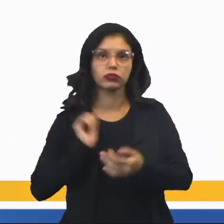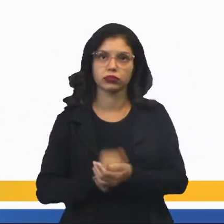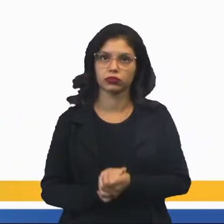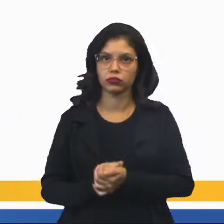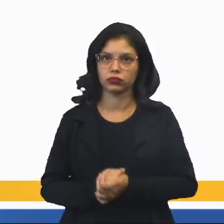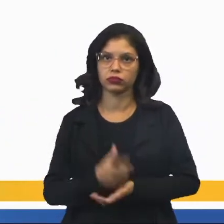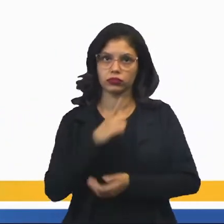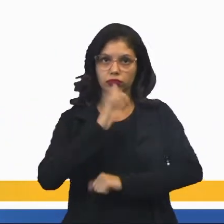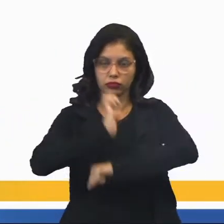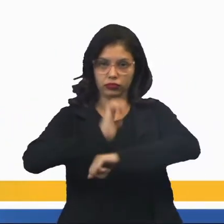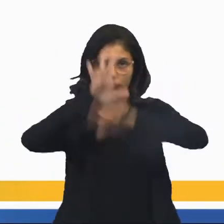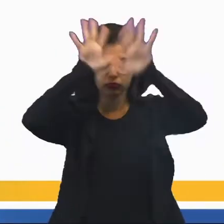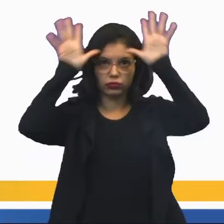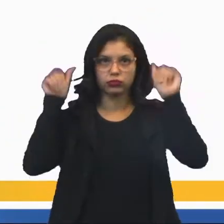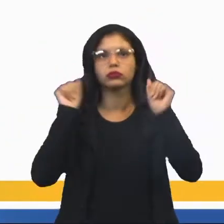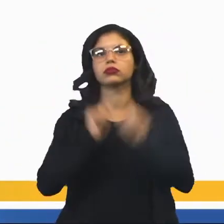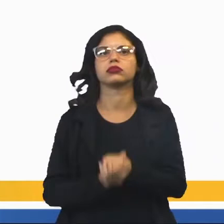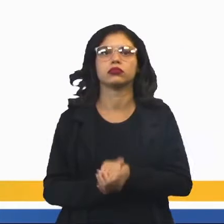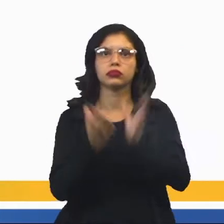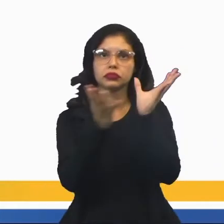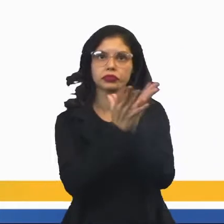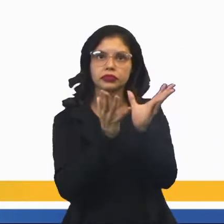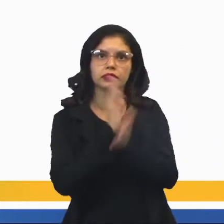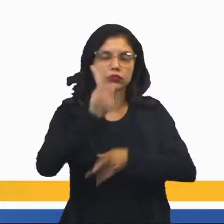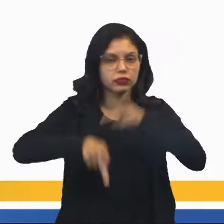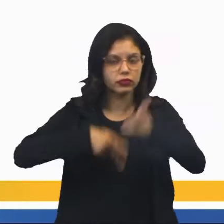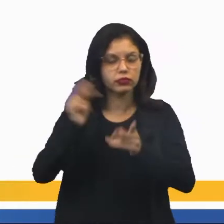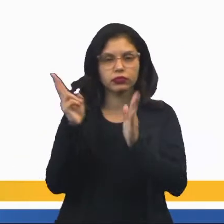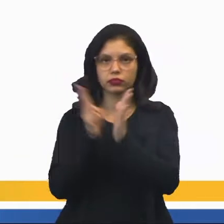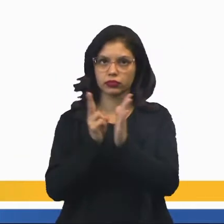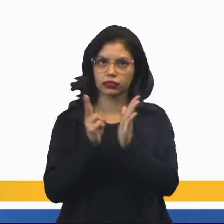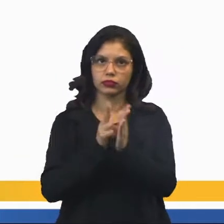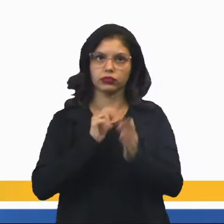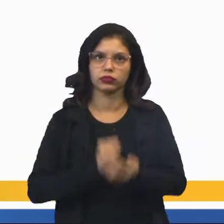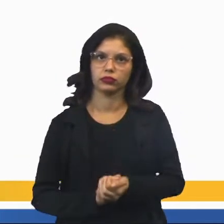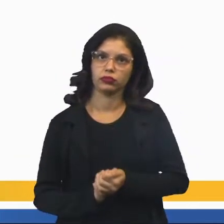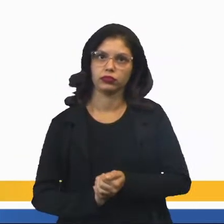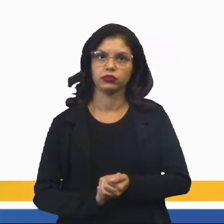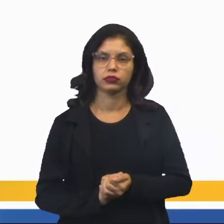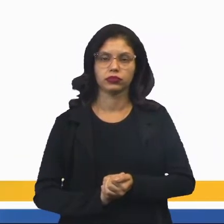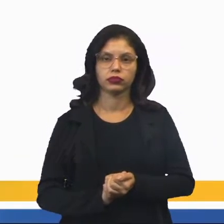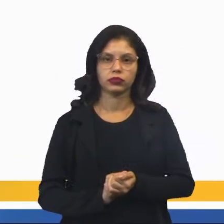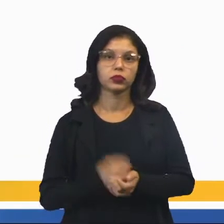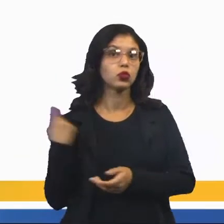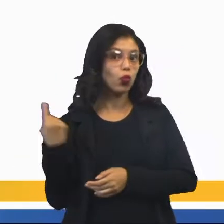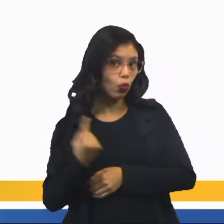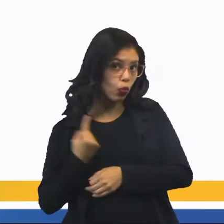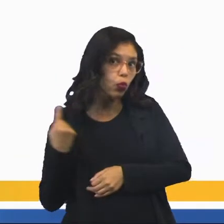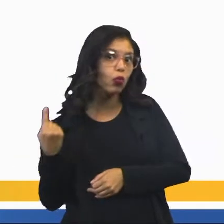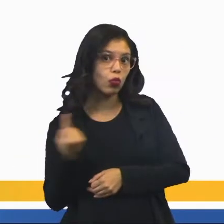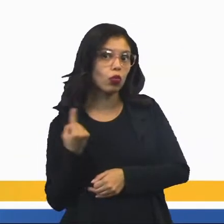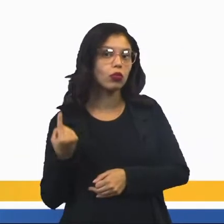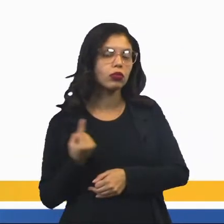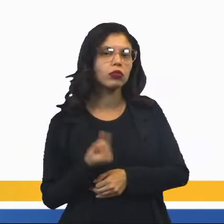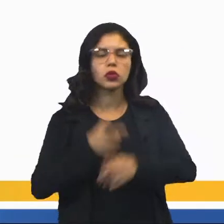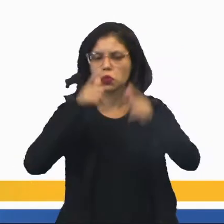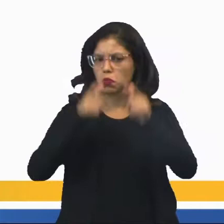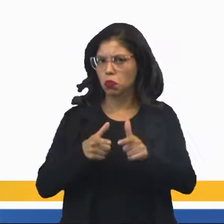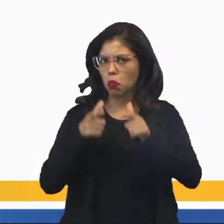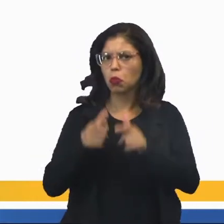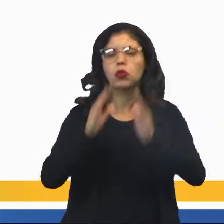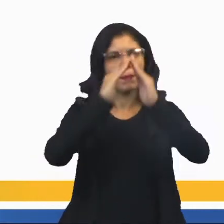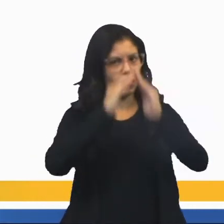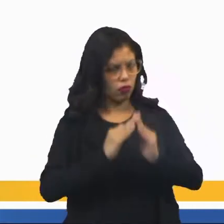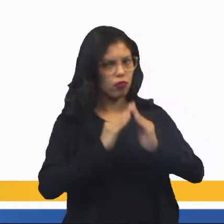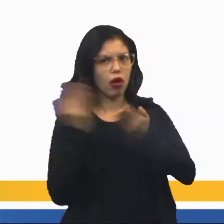atualmente compõem o estado do Acre, esses grupos, os povos indígenas, eram os únicos habitantes, até